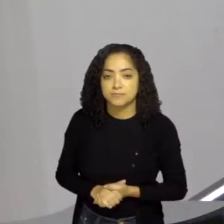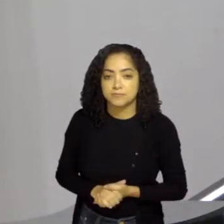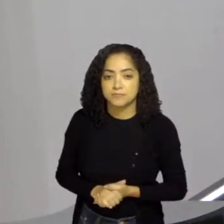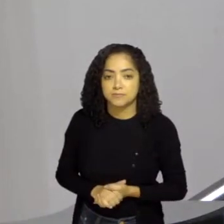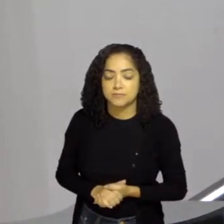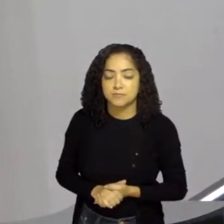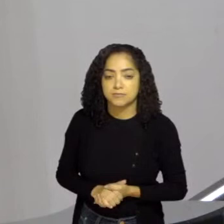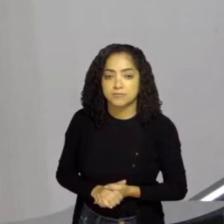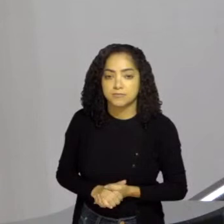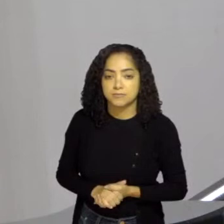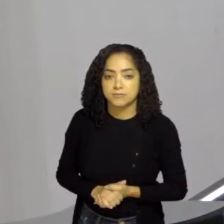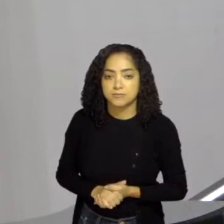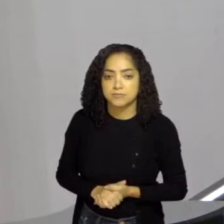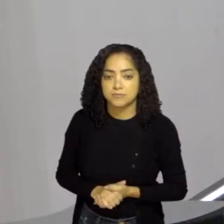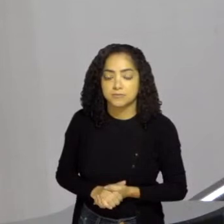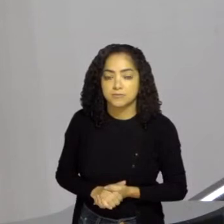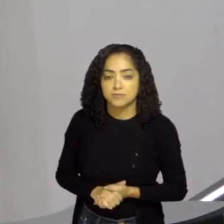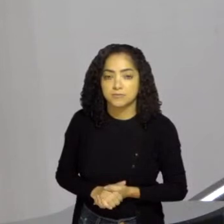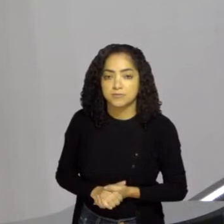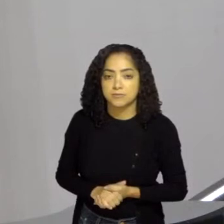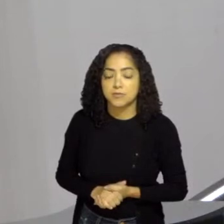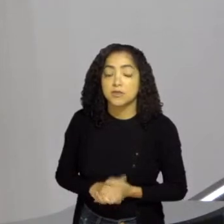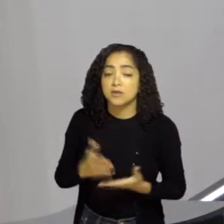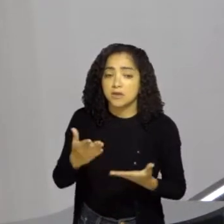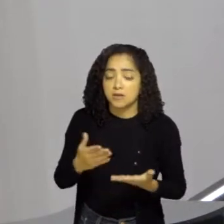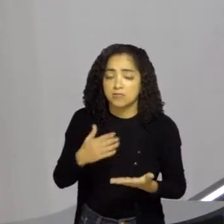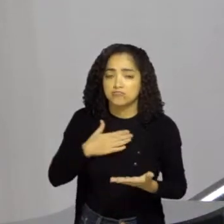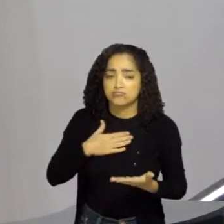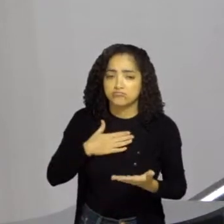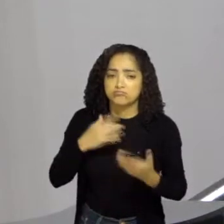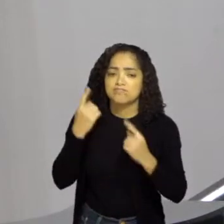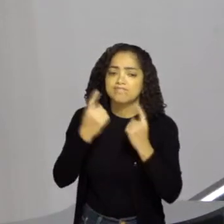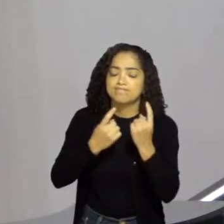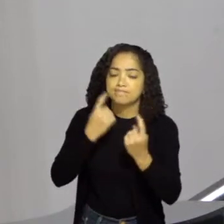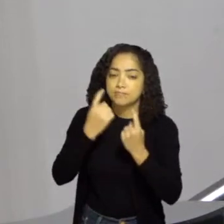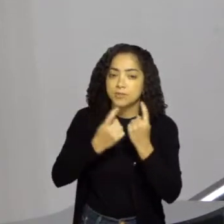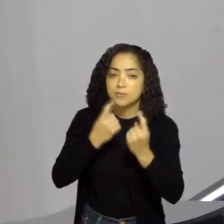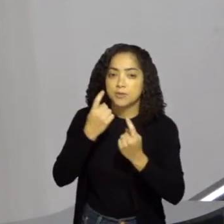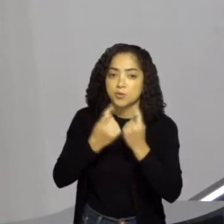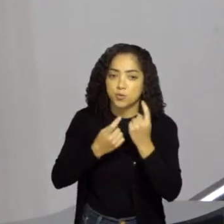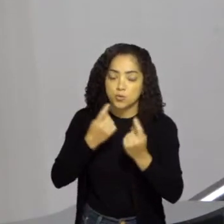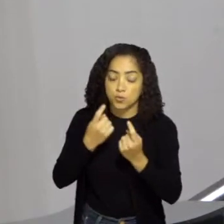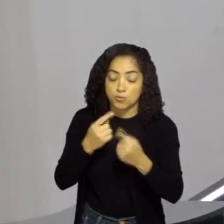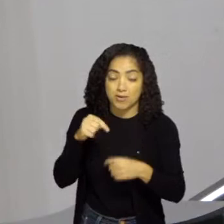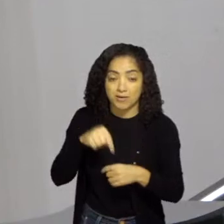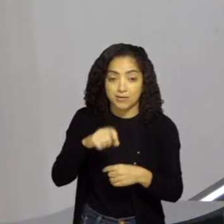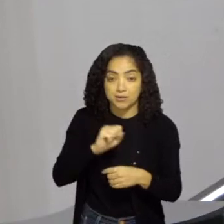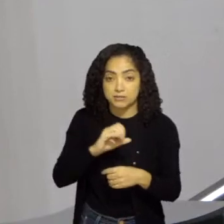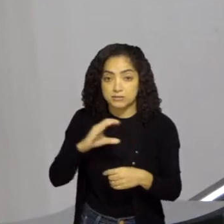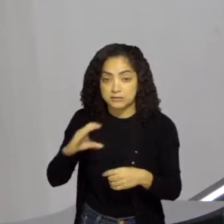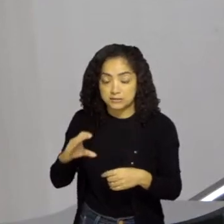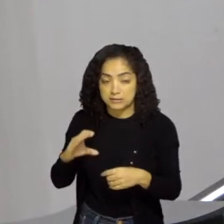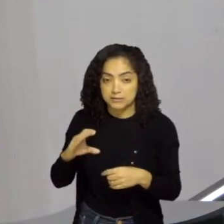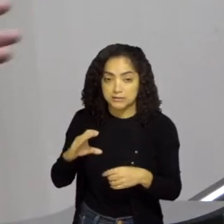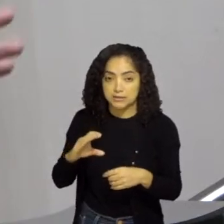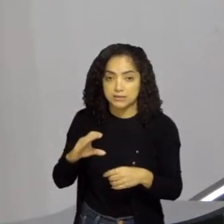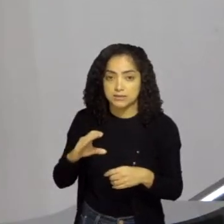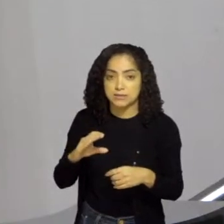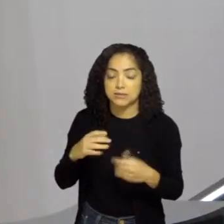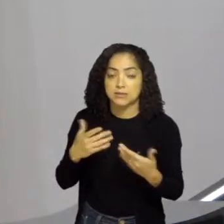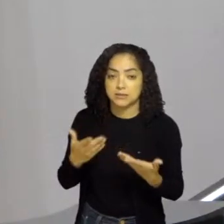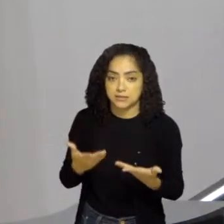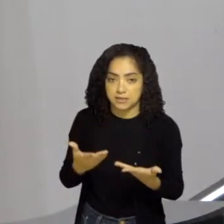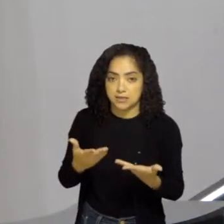senhores, me preocupa muito em Santa Catarina, a nível